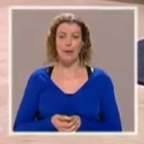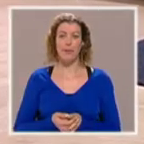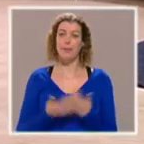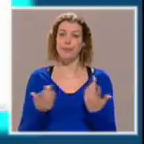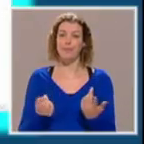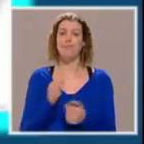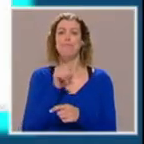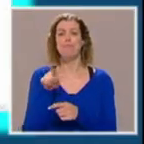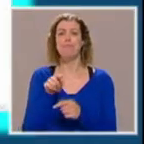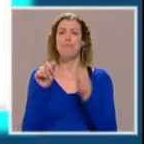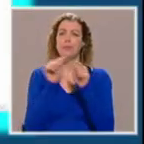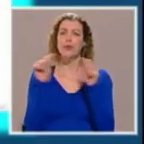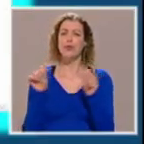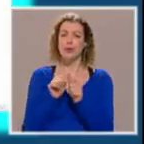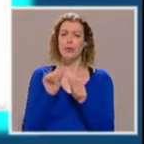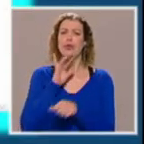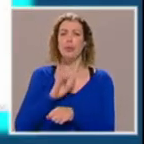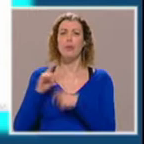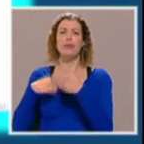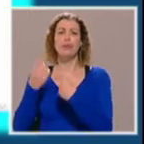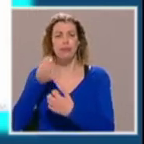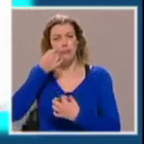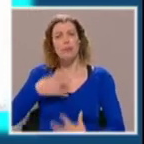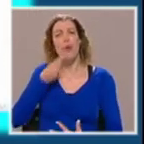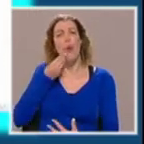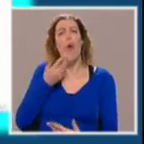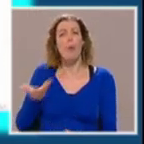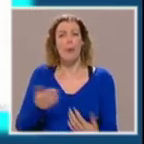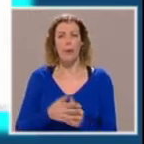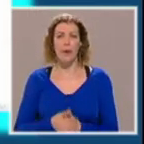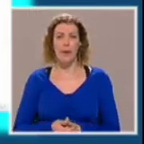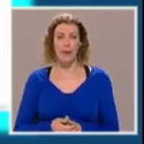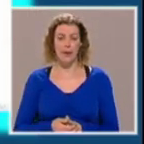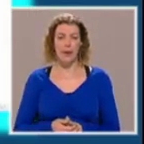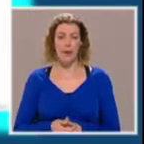Como é constituído o sistema reprodutor humano?